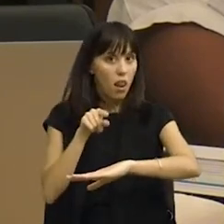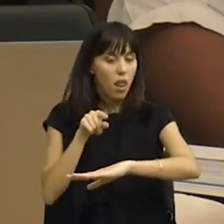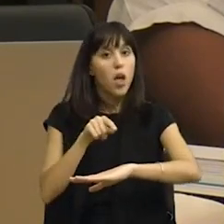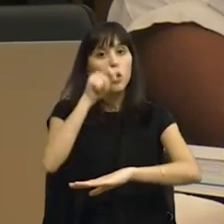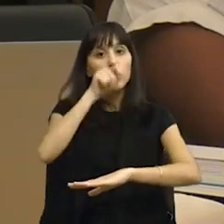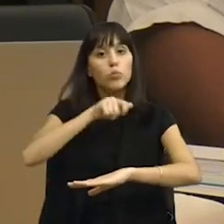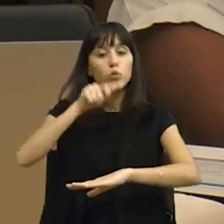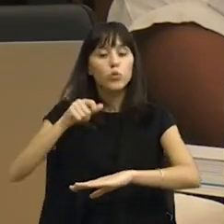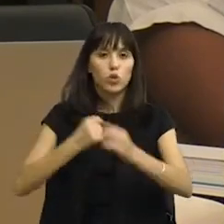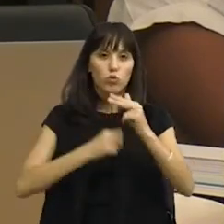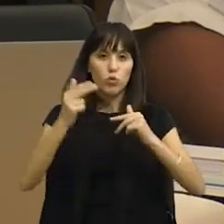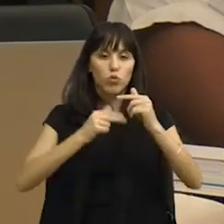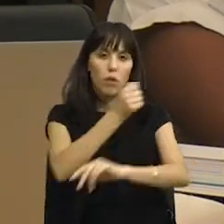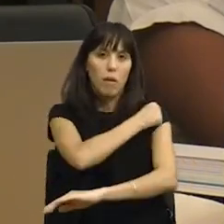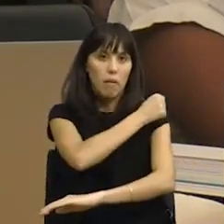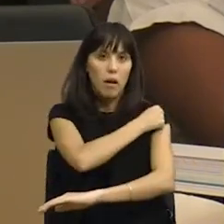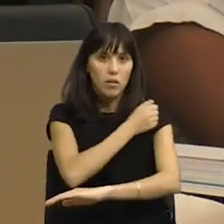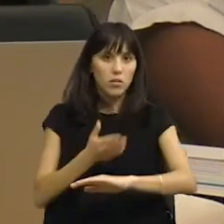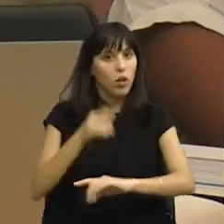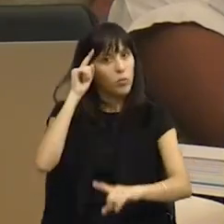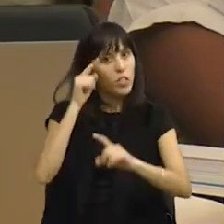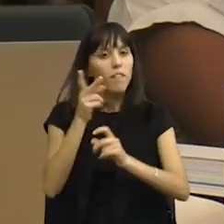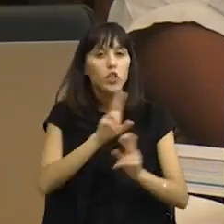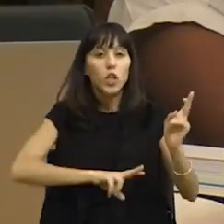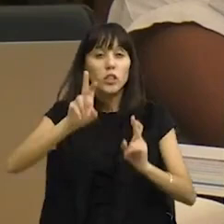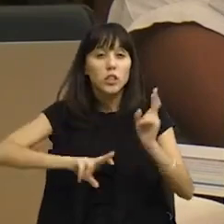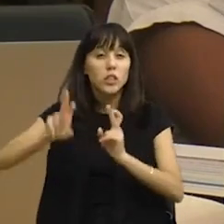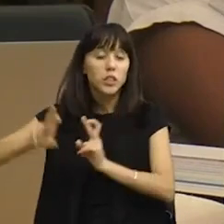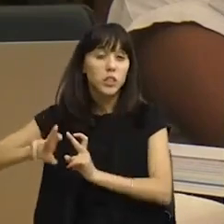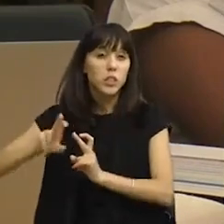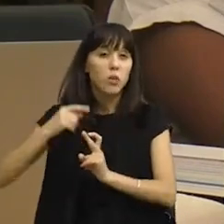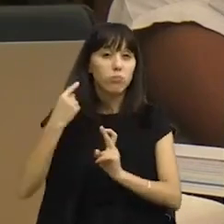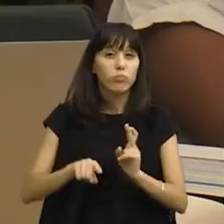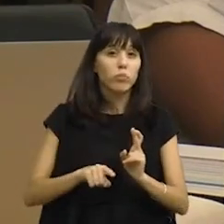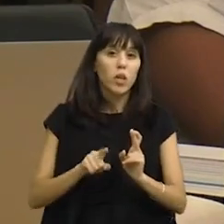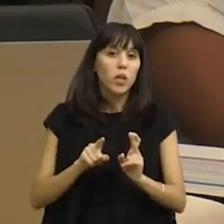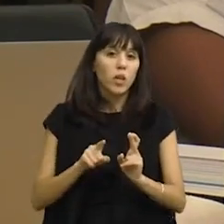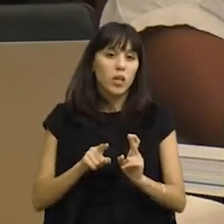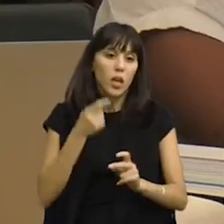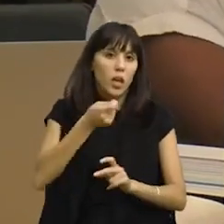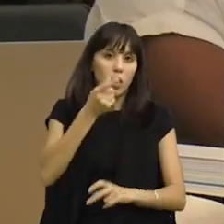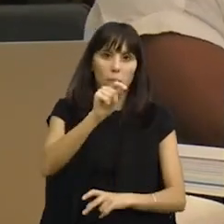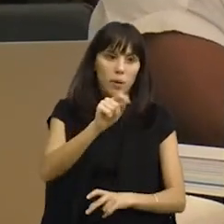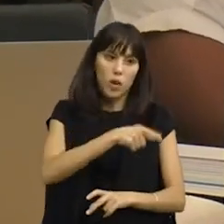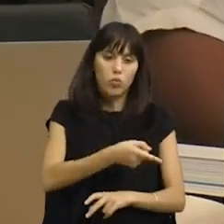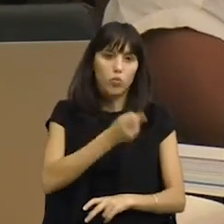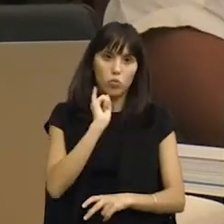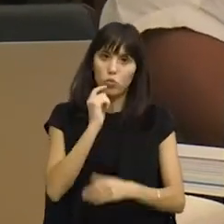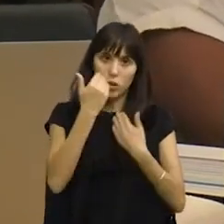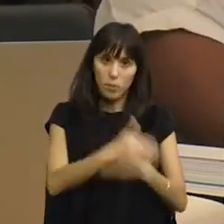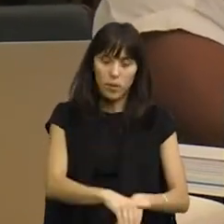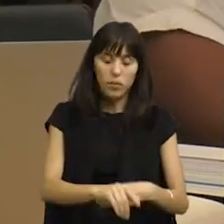que os promotores construam habitação que não, para o mercado especulativo e que não seja para renda acessível, criar